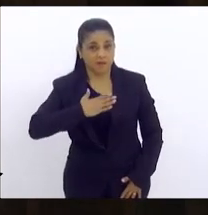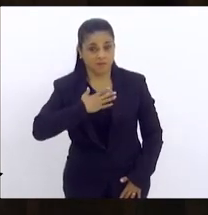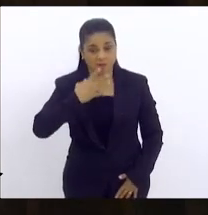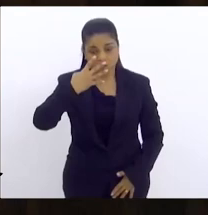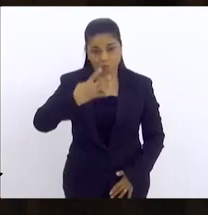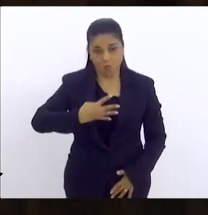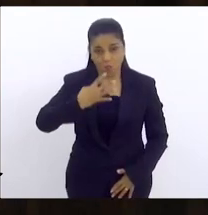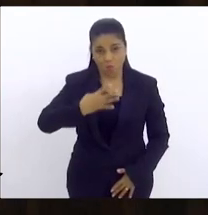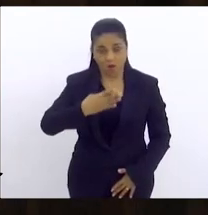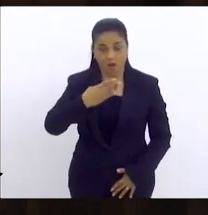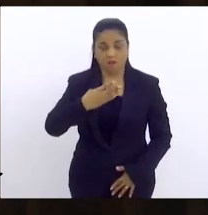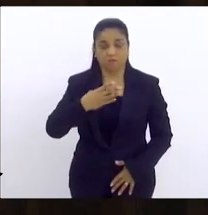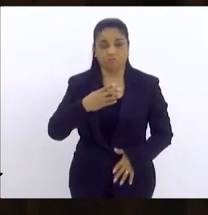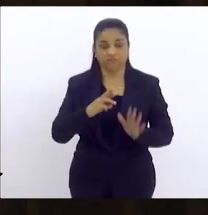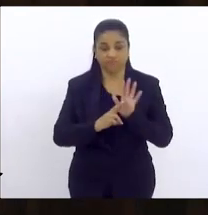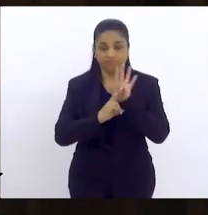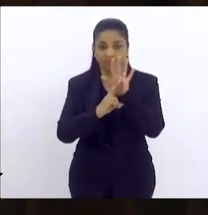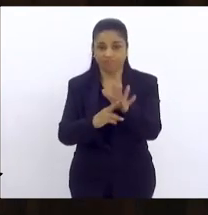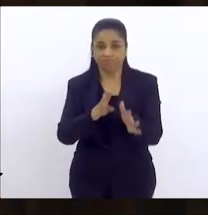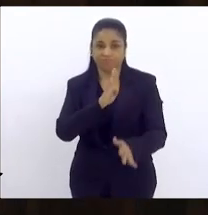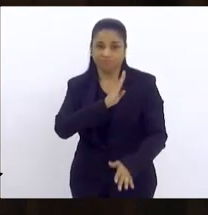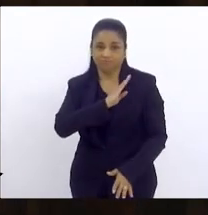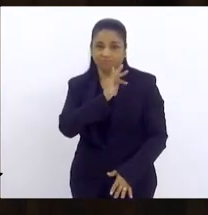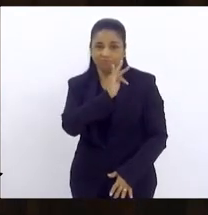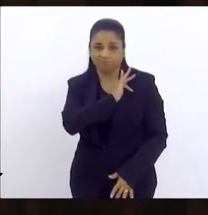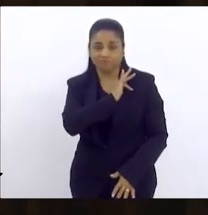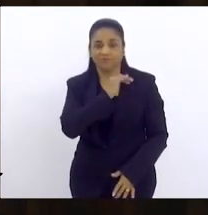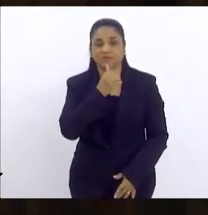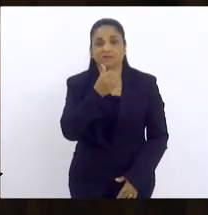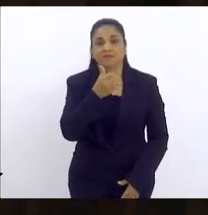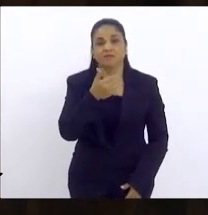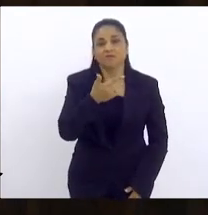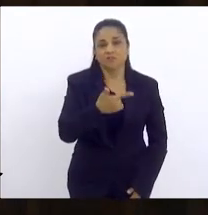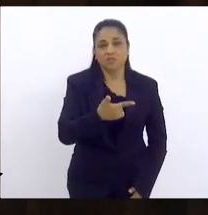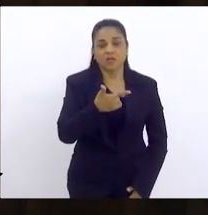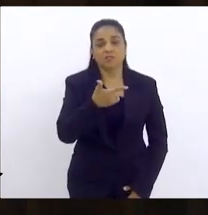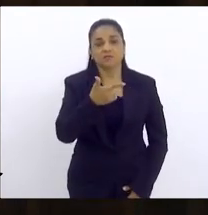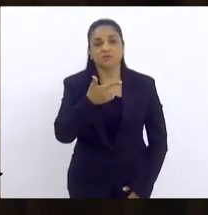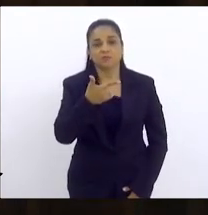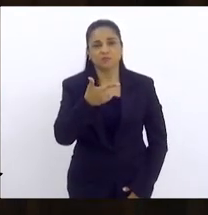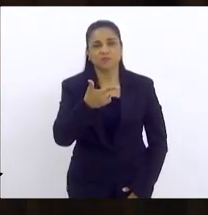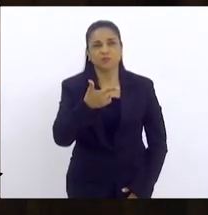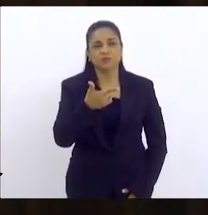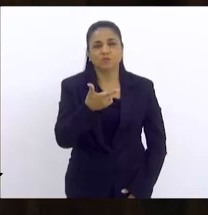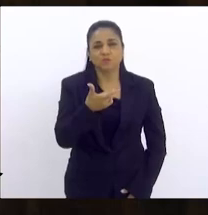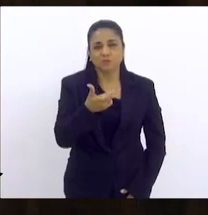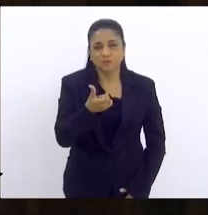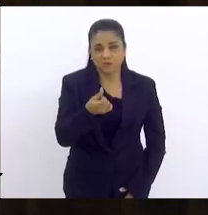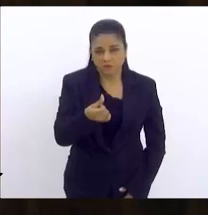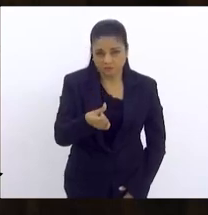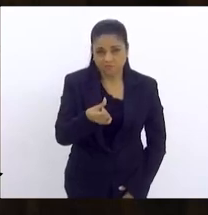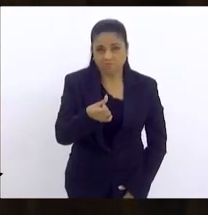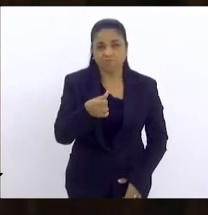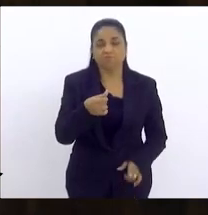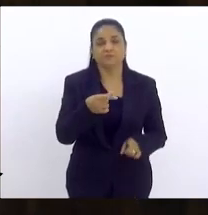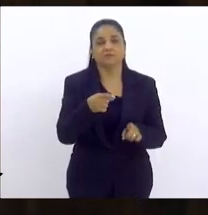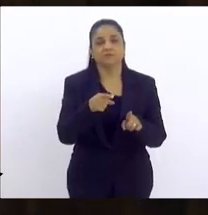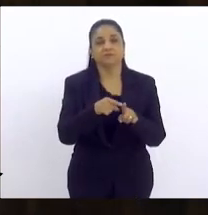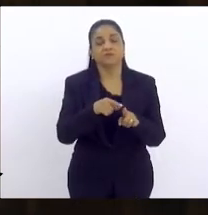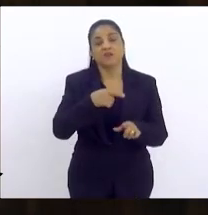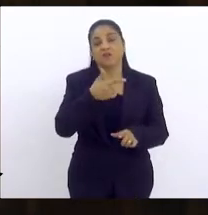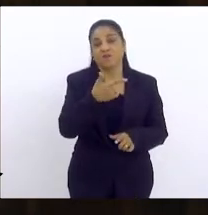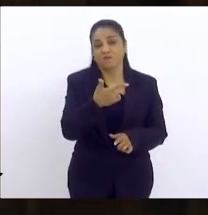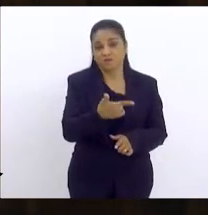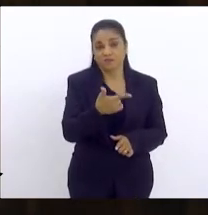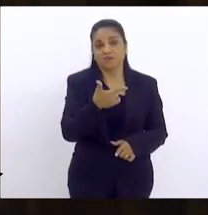quarta vez na Baixada Fluminense eu fui sobre Comandante Vigésimo Batalhão que cobre Mesquita Nilópolis Nova Iguaçu fui comandante do vigésimo primeiro